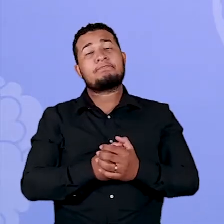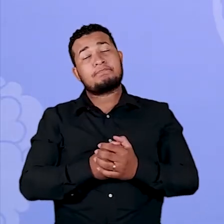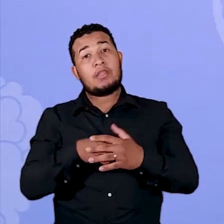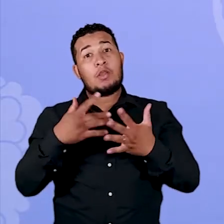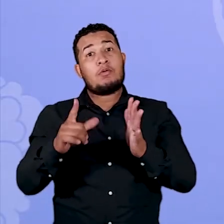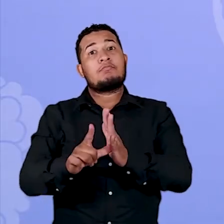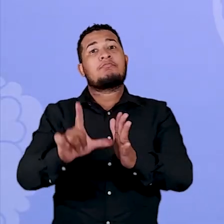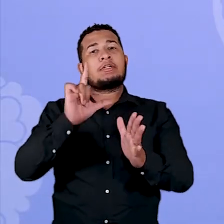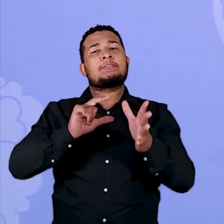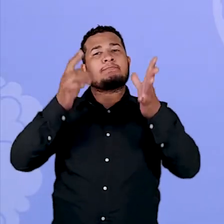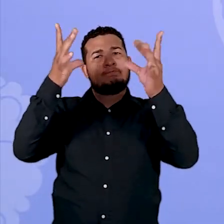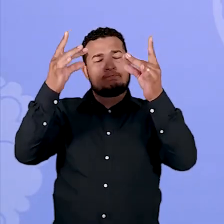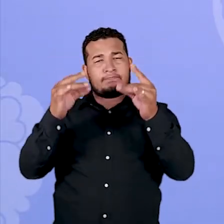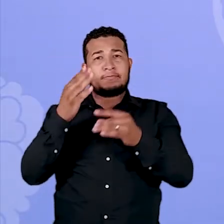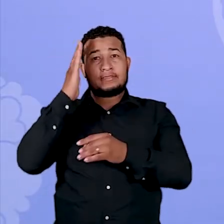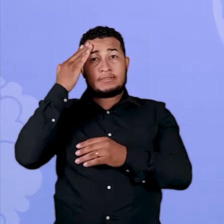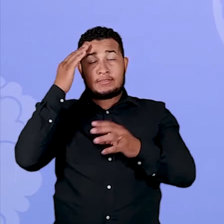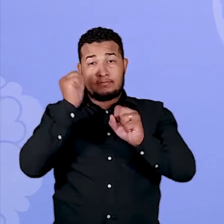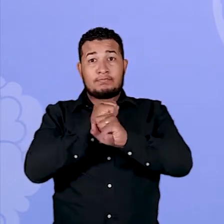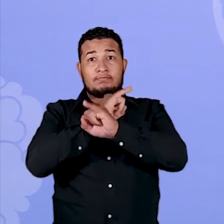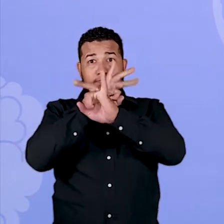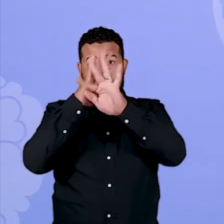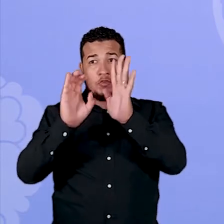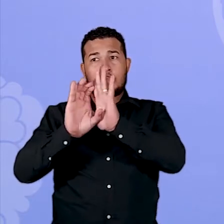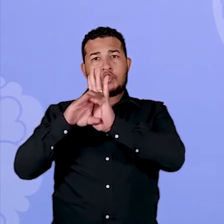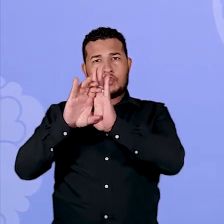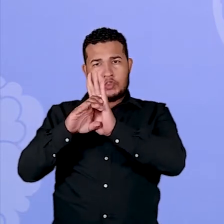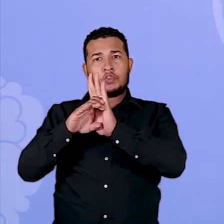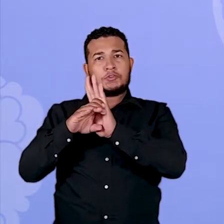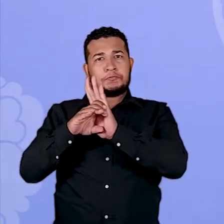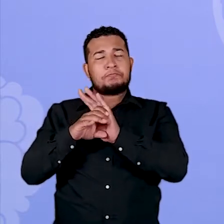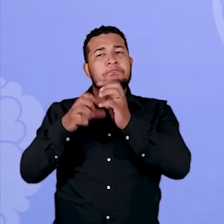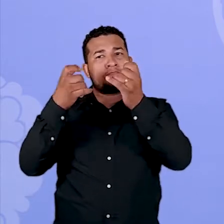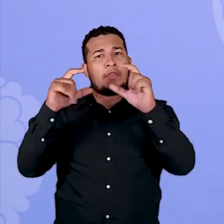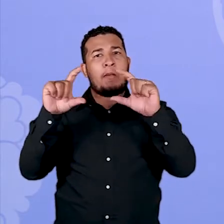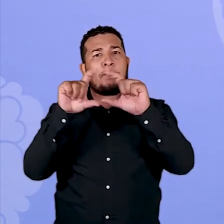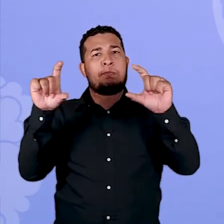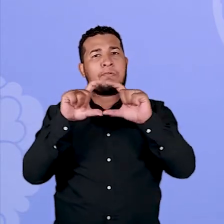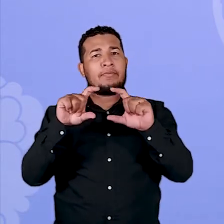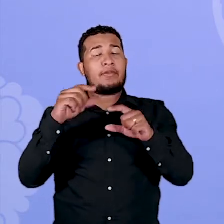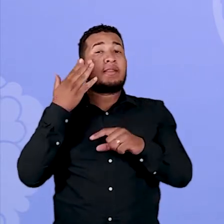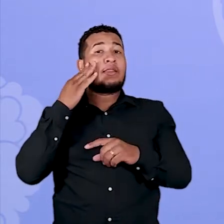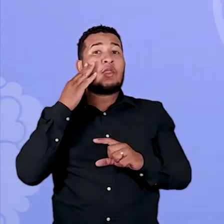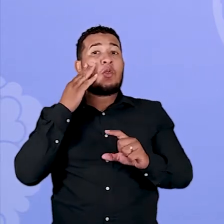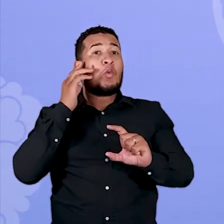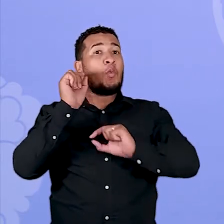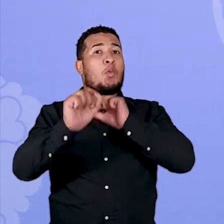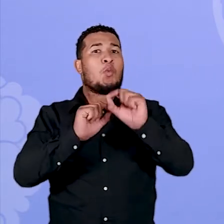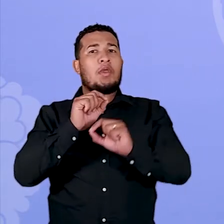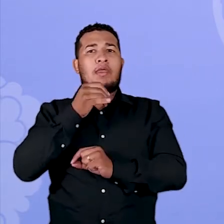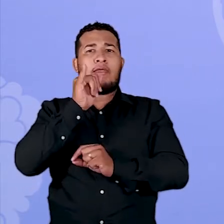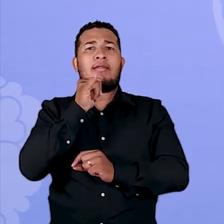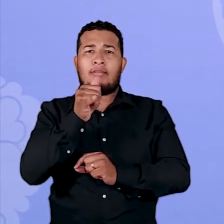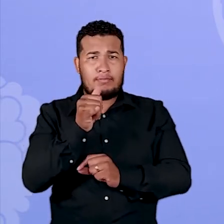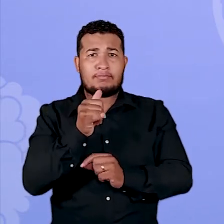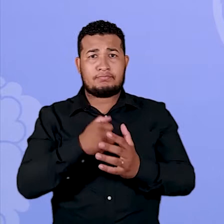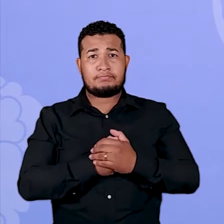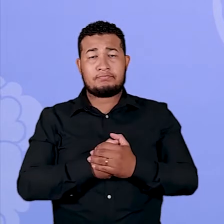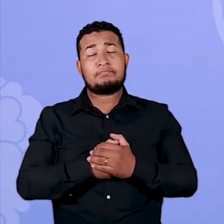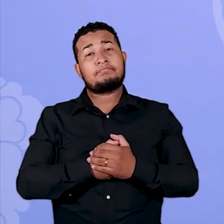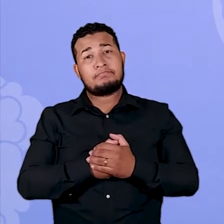mais nada, antes da gente entender melhor qual é essa ideia aí desse parágrafo, vamos entender o que é um